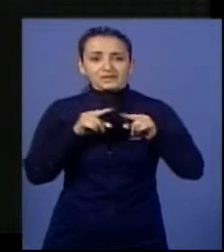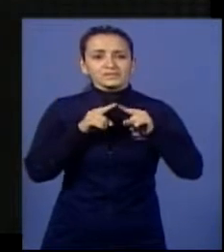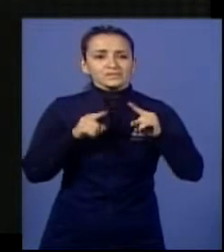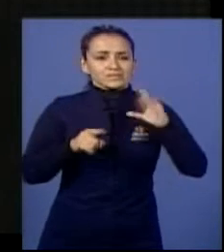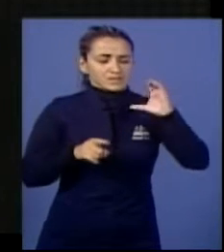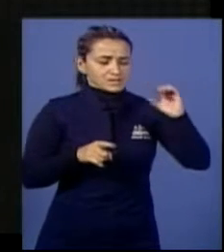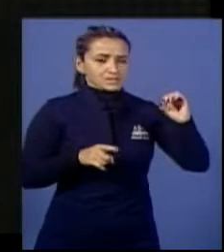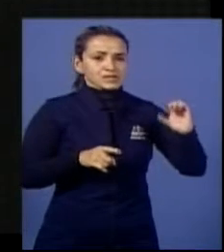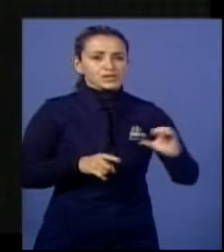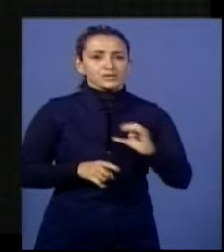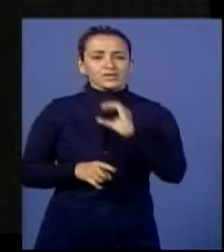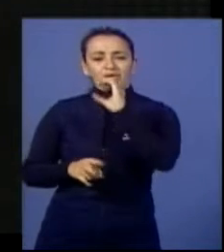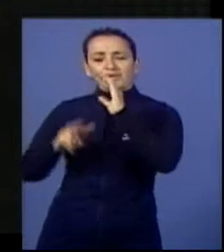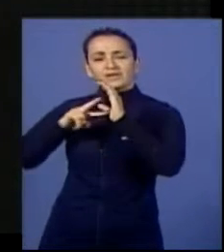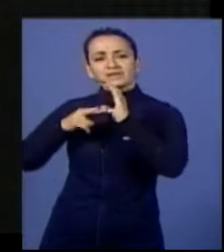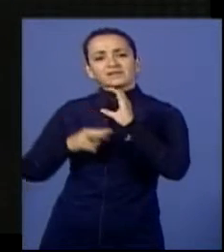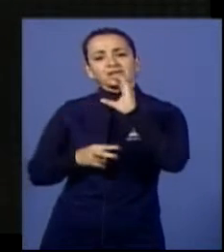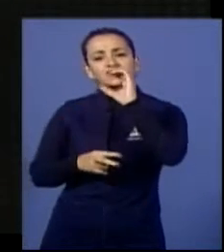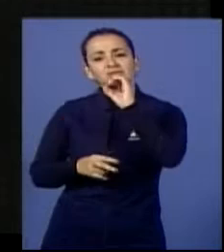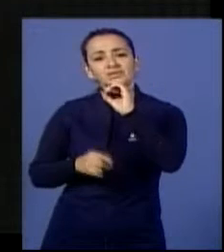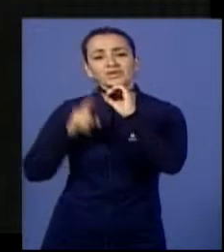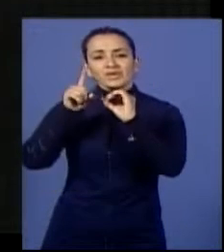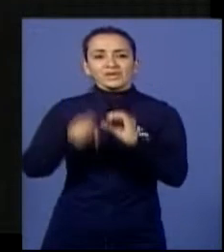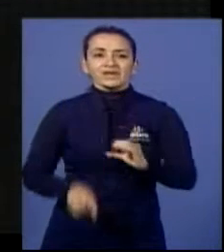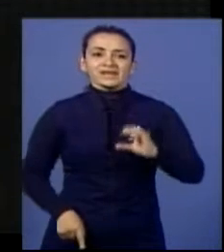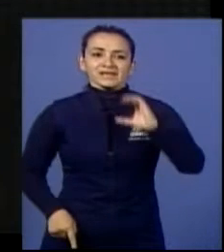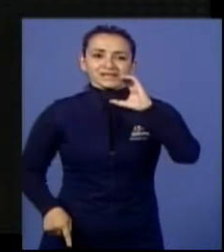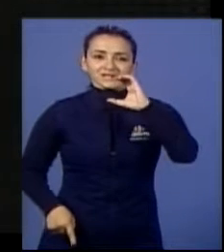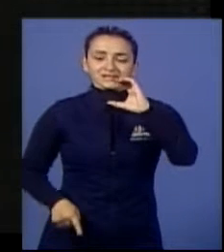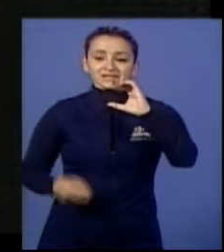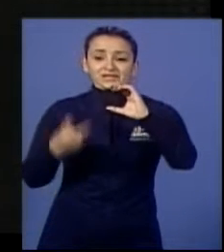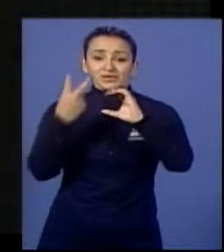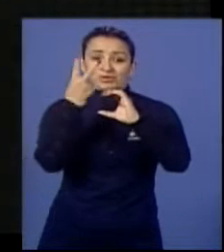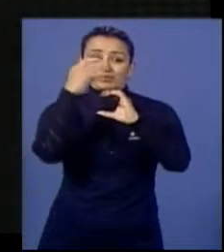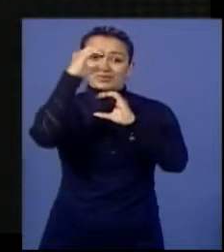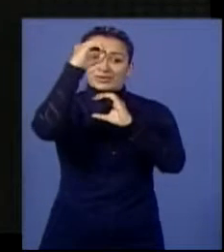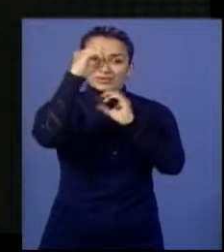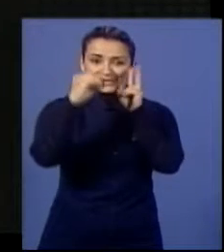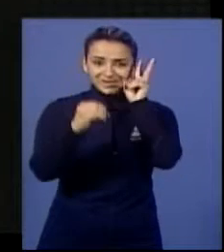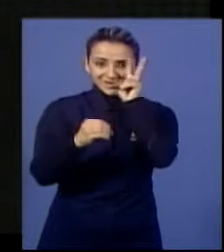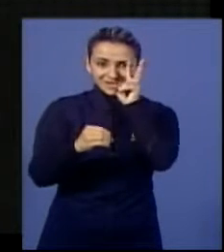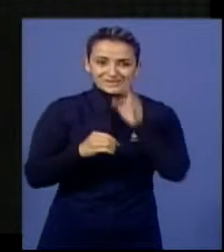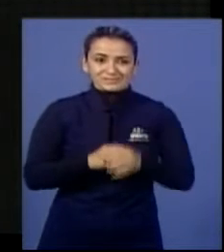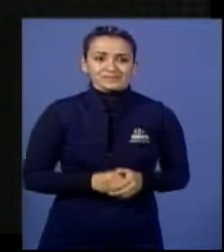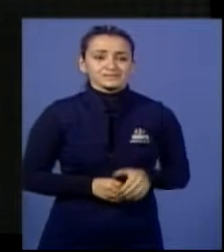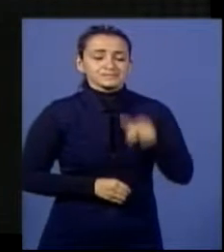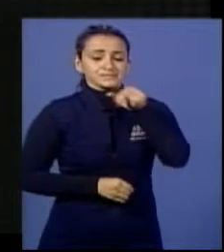falei para você que CO significa C dupla O. Tá isso, é. Daí vem o